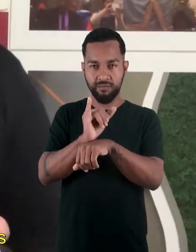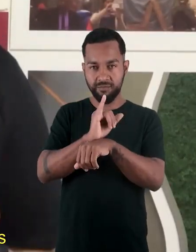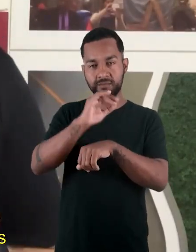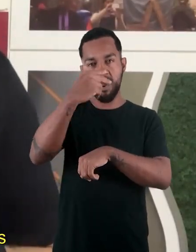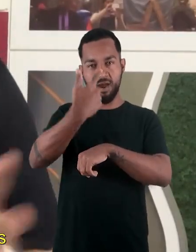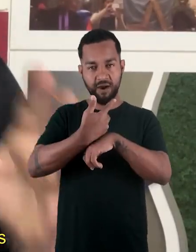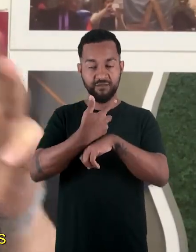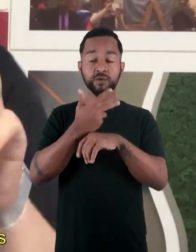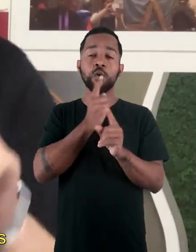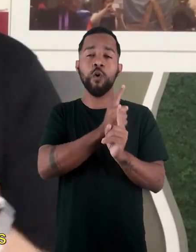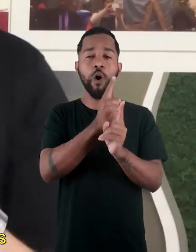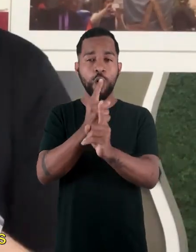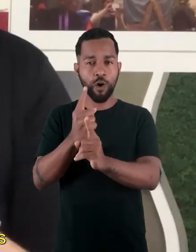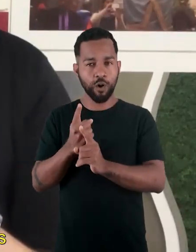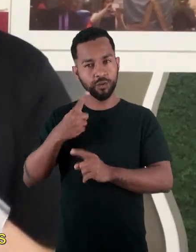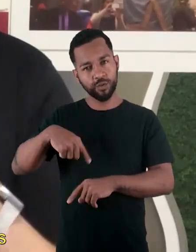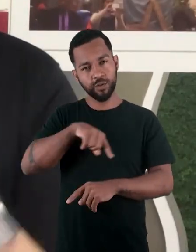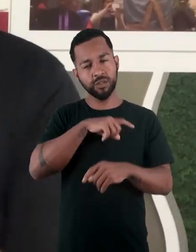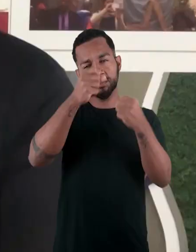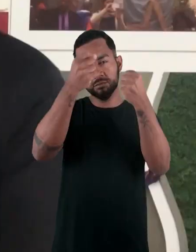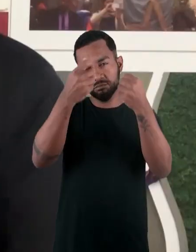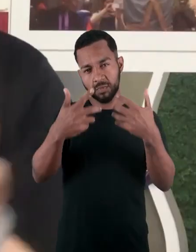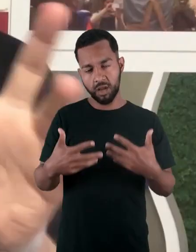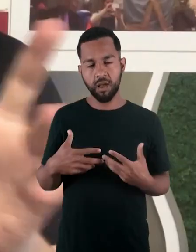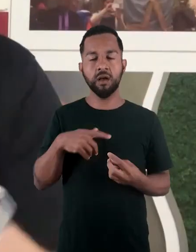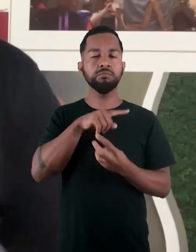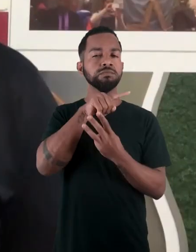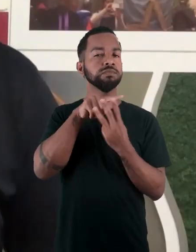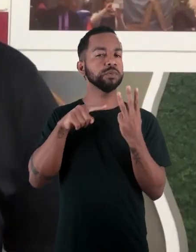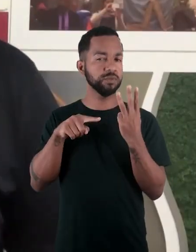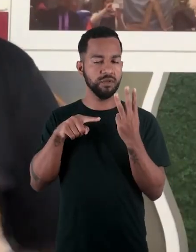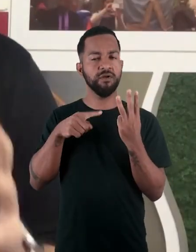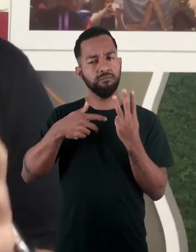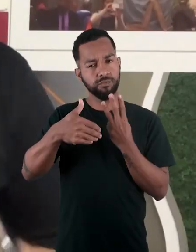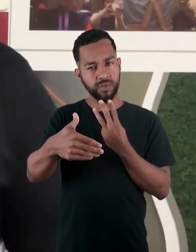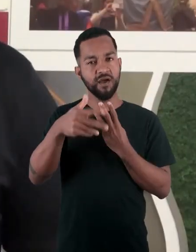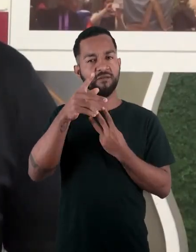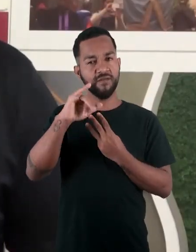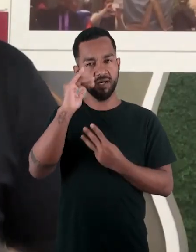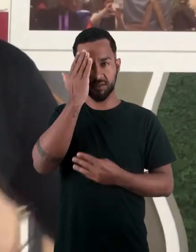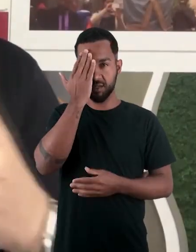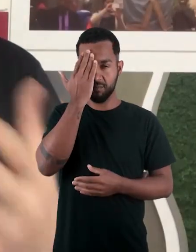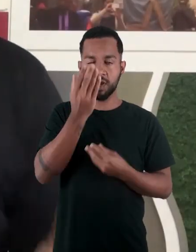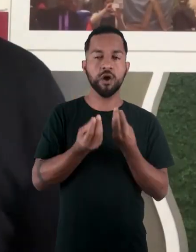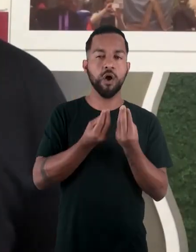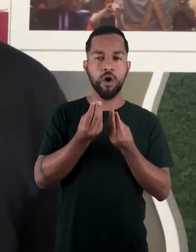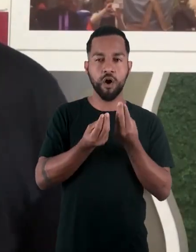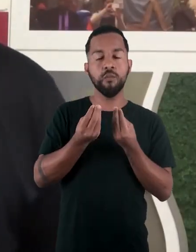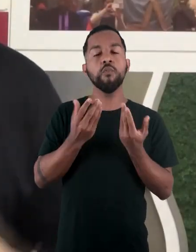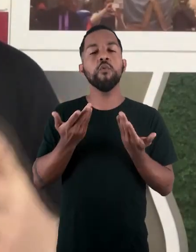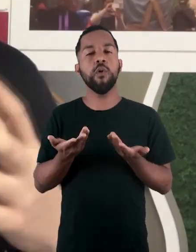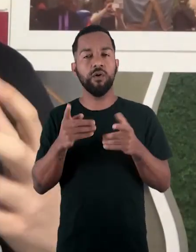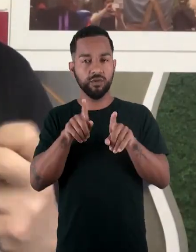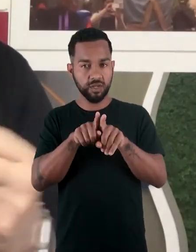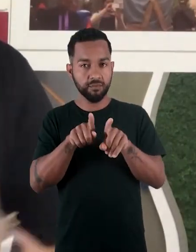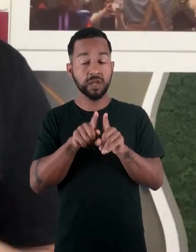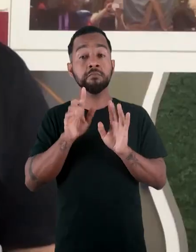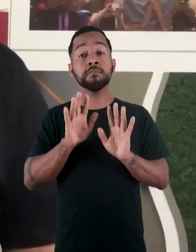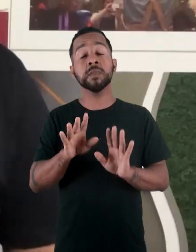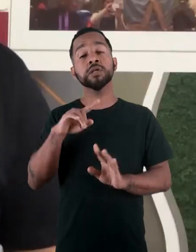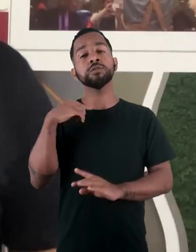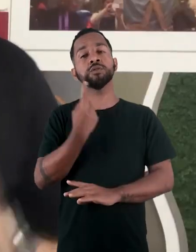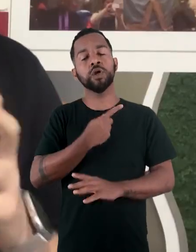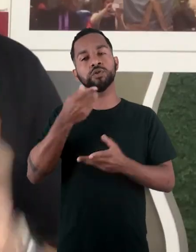nossos encontros a gente vai falar sobre esses 3 pilares que daqui a pouquinho vocês vão saber quais são. Mas o que eu quero despertar o nosso olhar, o que eu quero